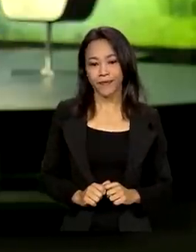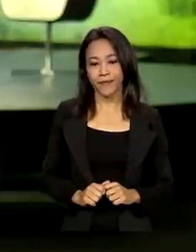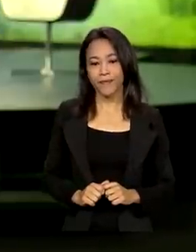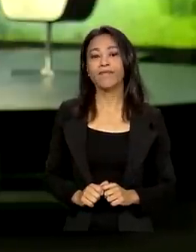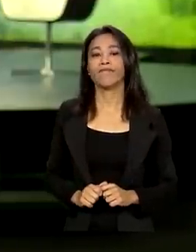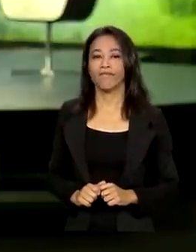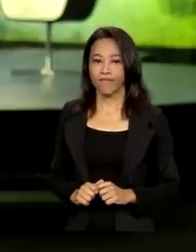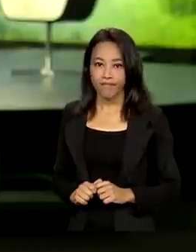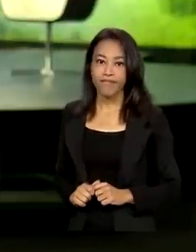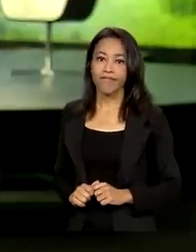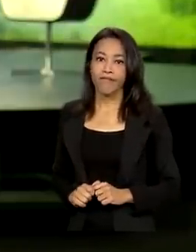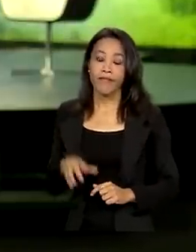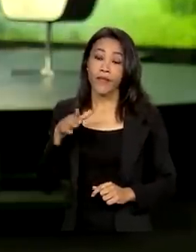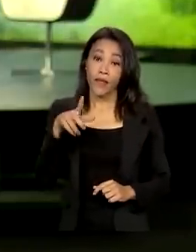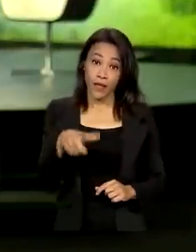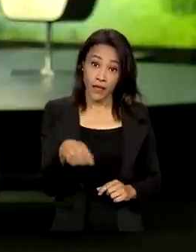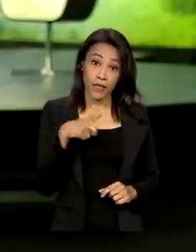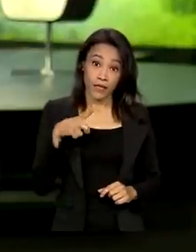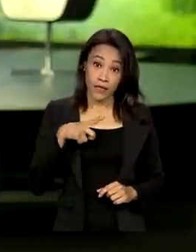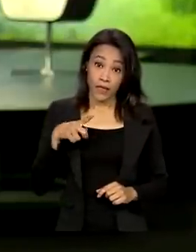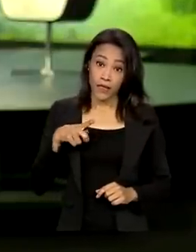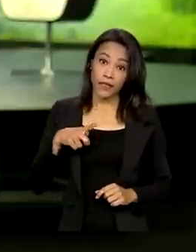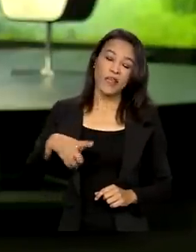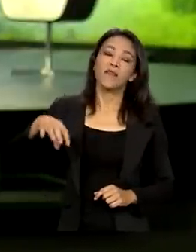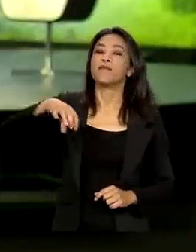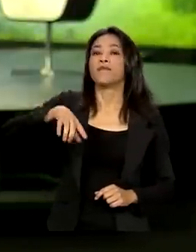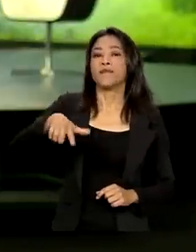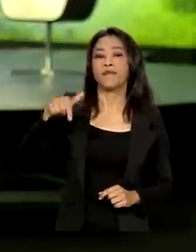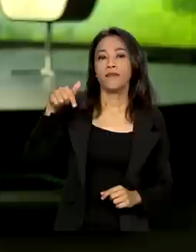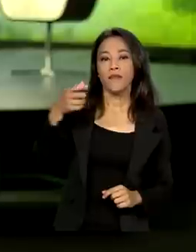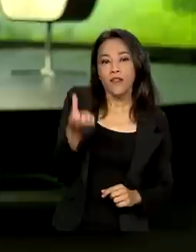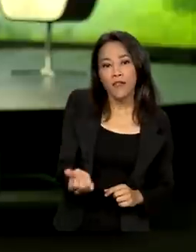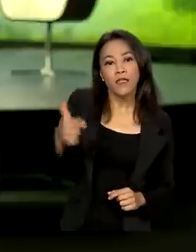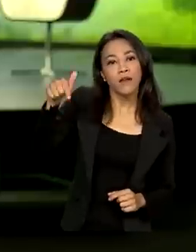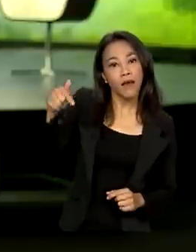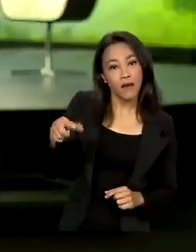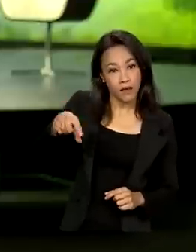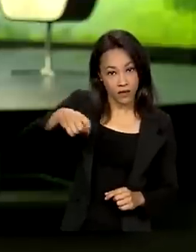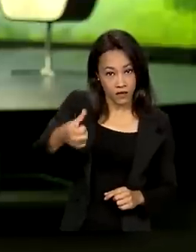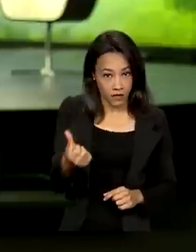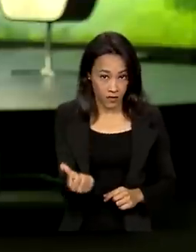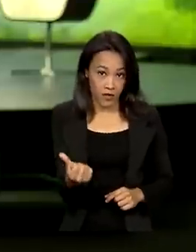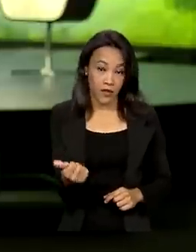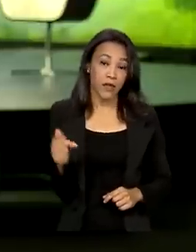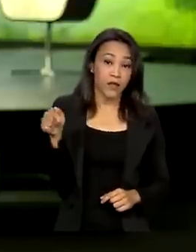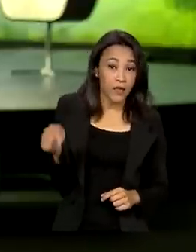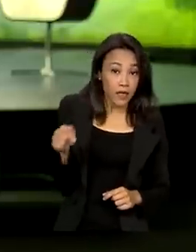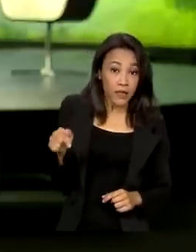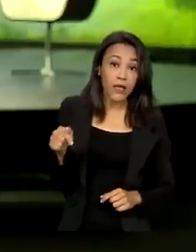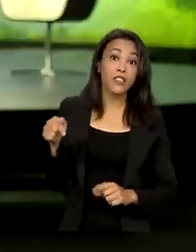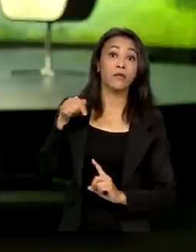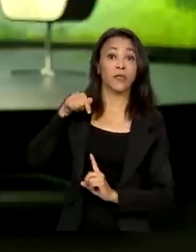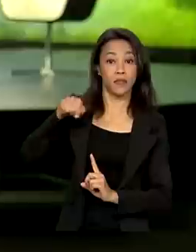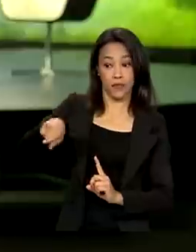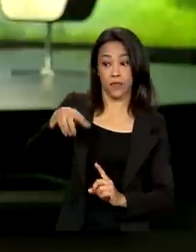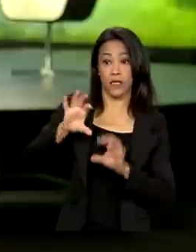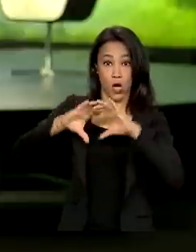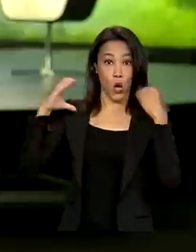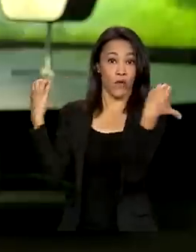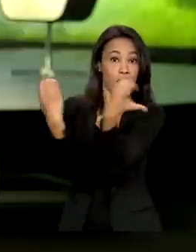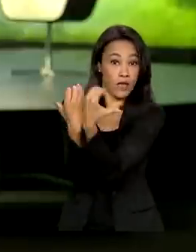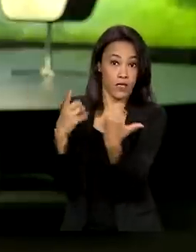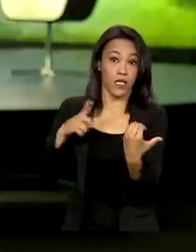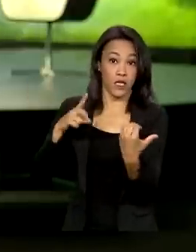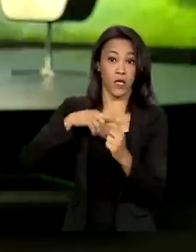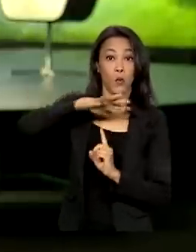olha e no estande da vigésima sétima conferência das mudanças climáticas do clima o estande brasileiro que fica lá na